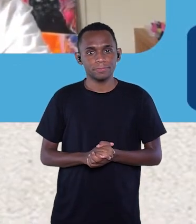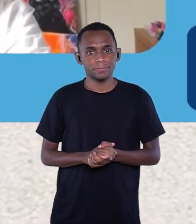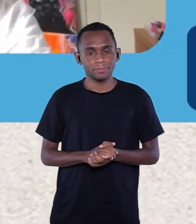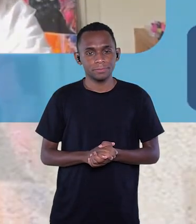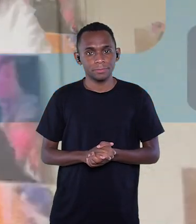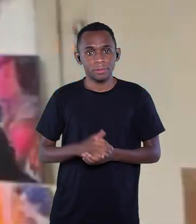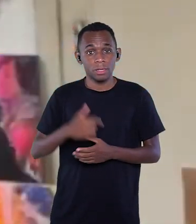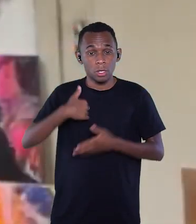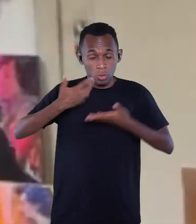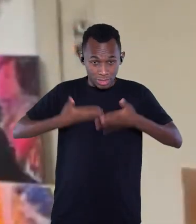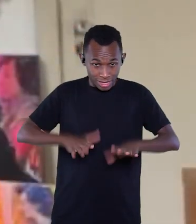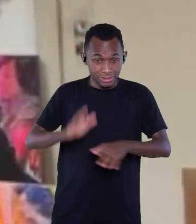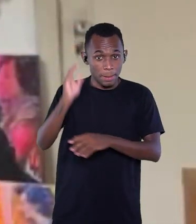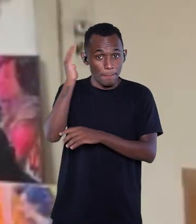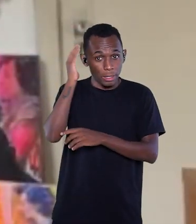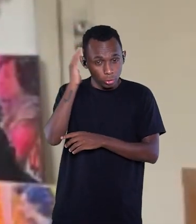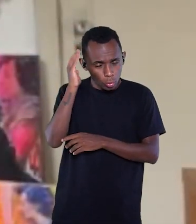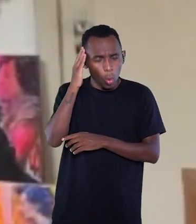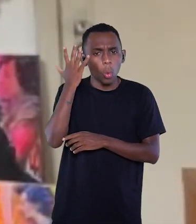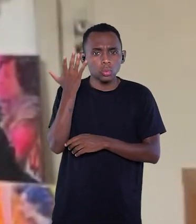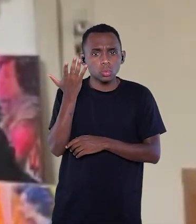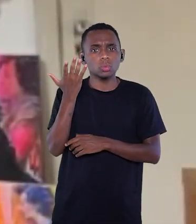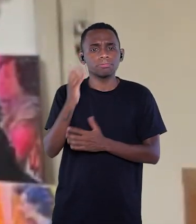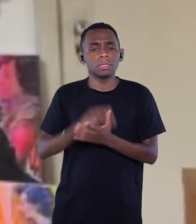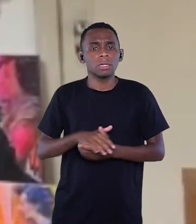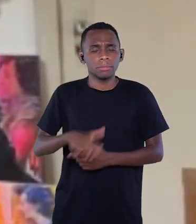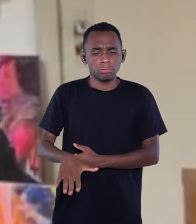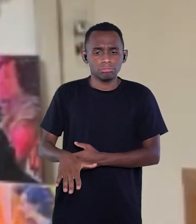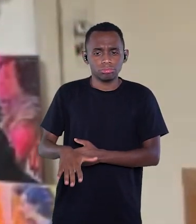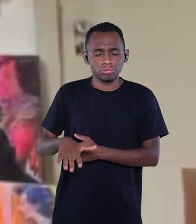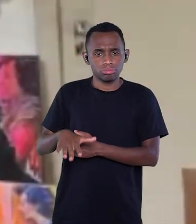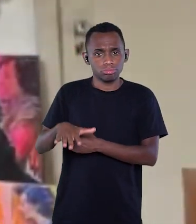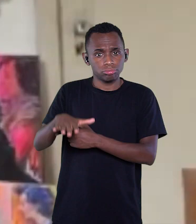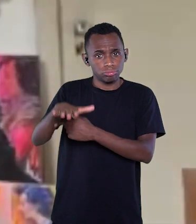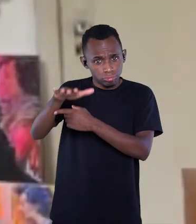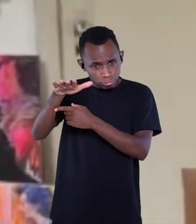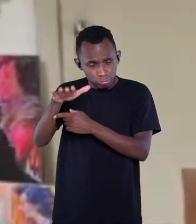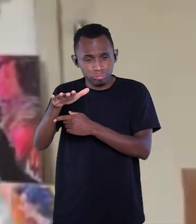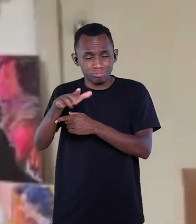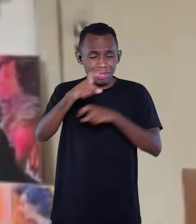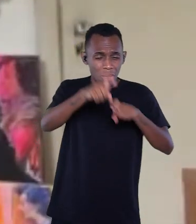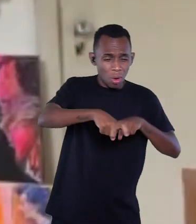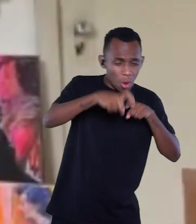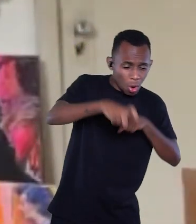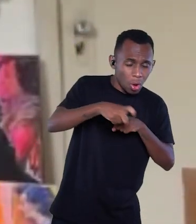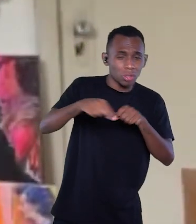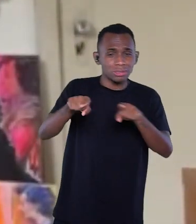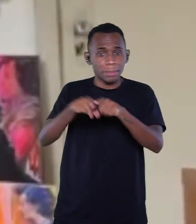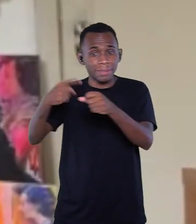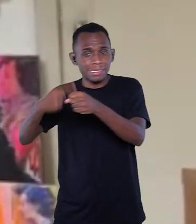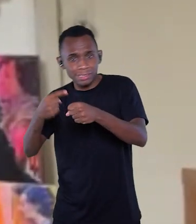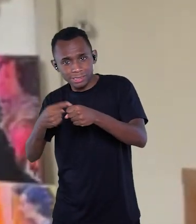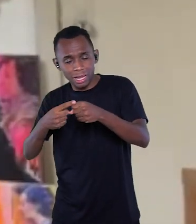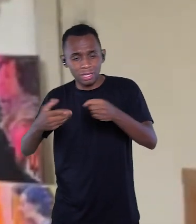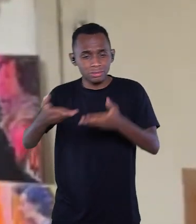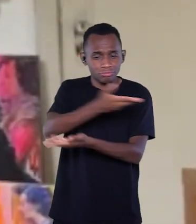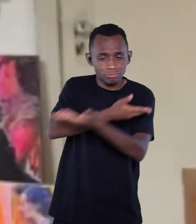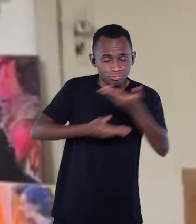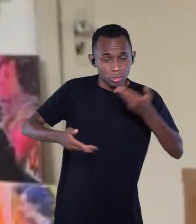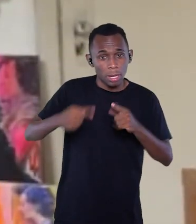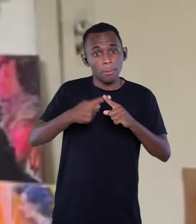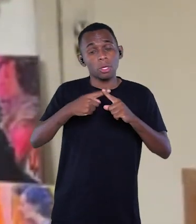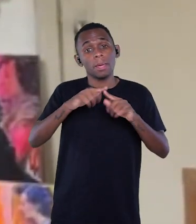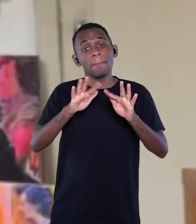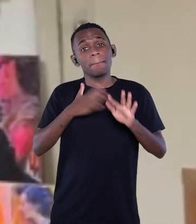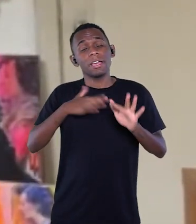Eu nasci no Mato Grosso, né, e eu vivi a minha infância, assim, entre a zona rural e a urbana. Eu morava com a minha família